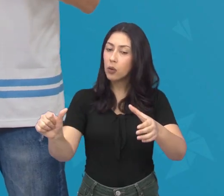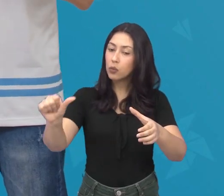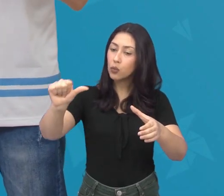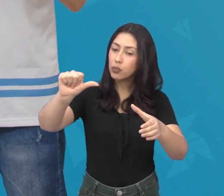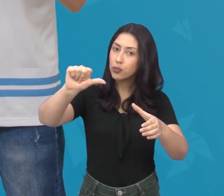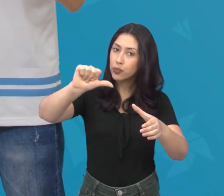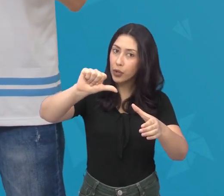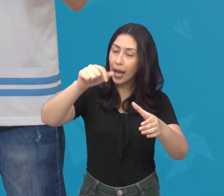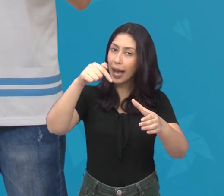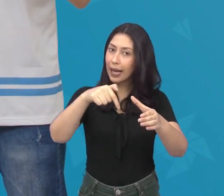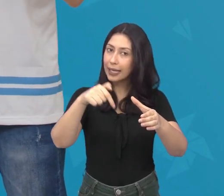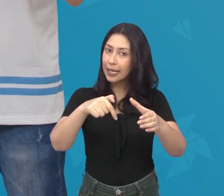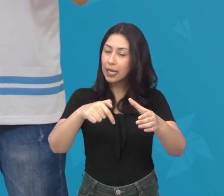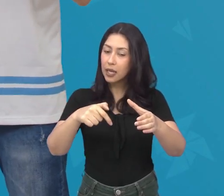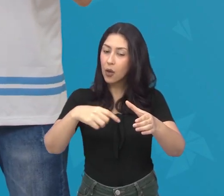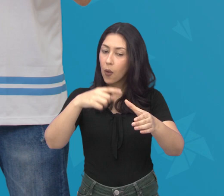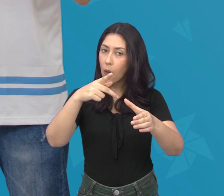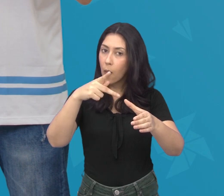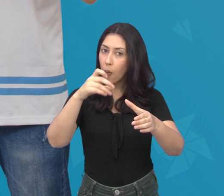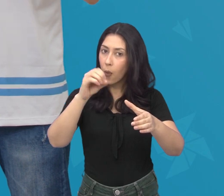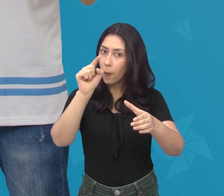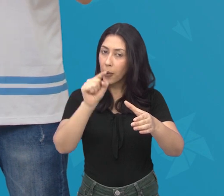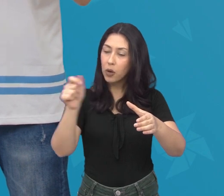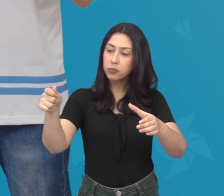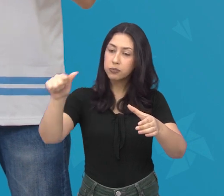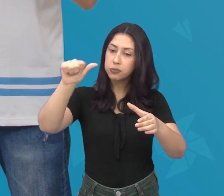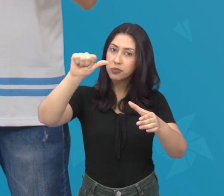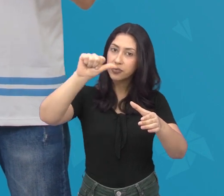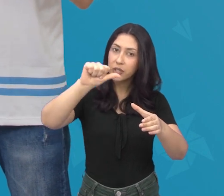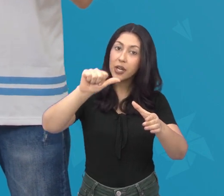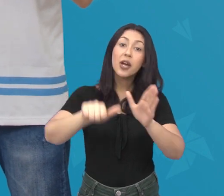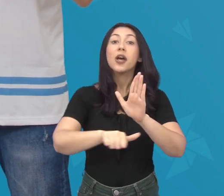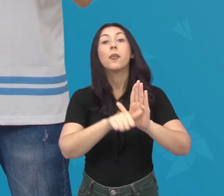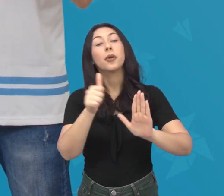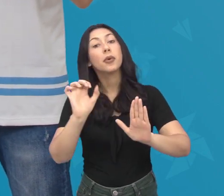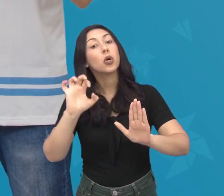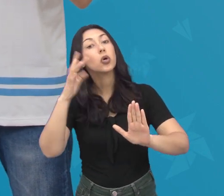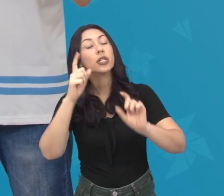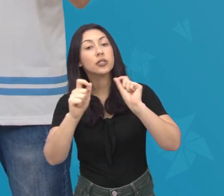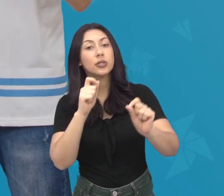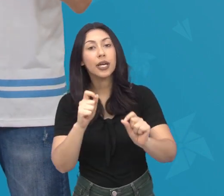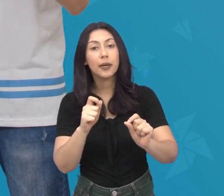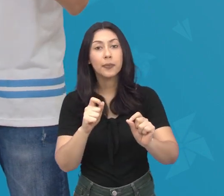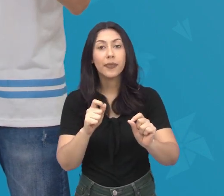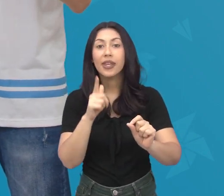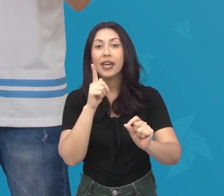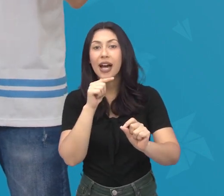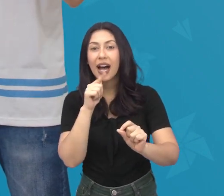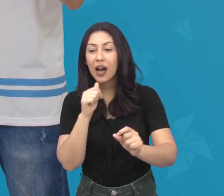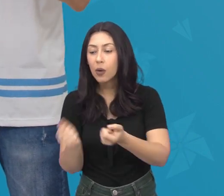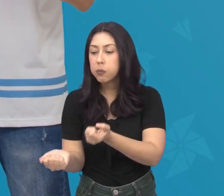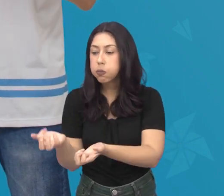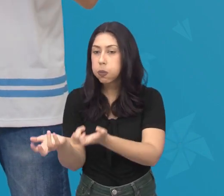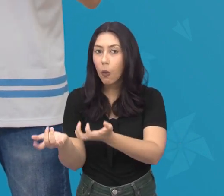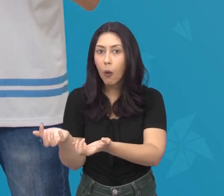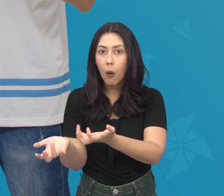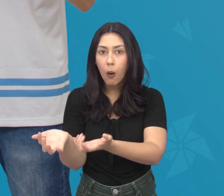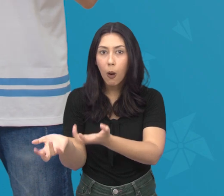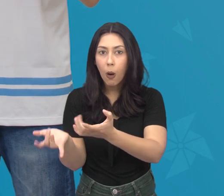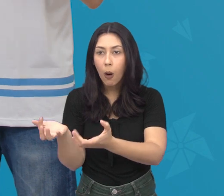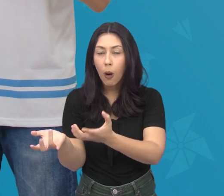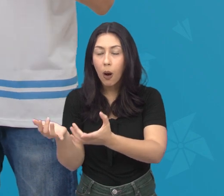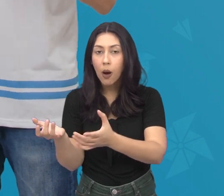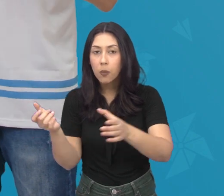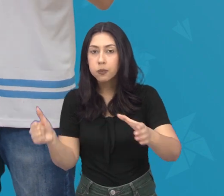café, a gente vai filtrar, né? Mas primeiro, antes de filtrar, o que acontece? Essa água fervida, a gente ferve ela exatamente para isso, ela vai